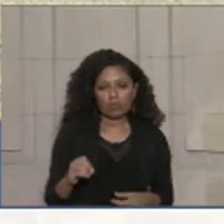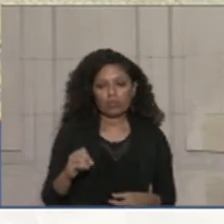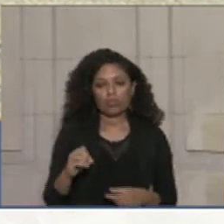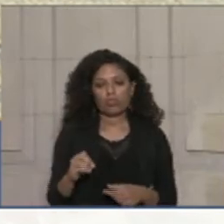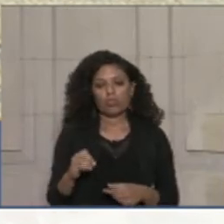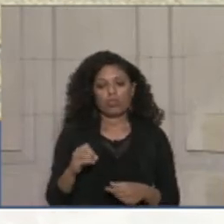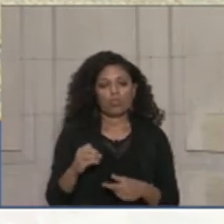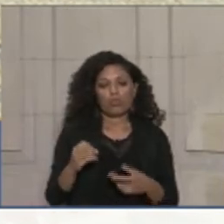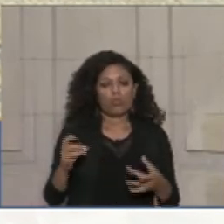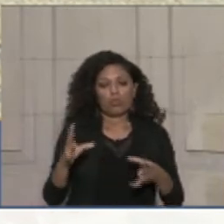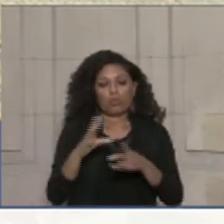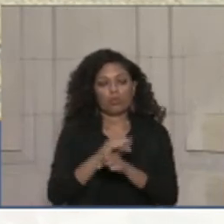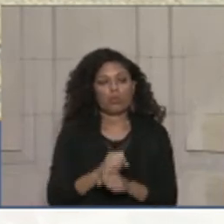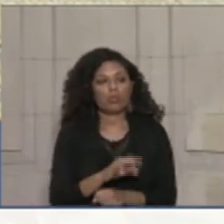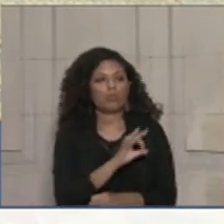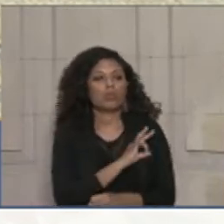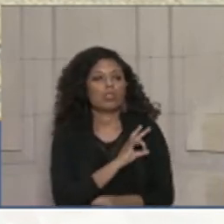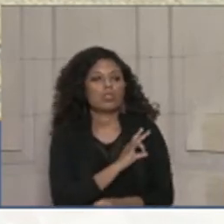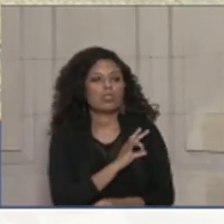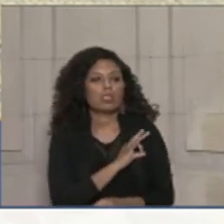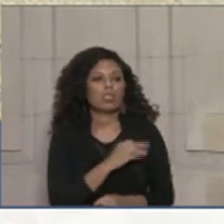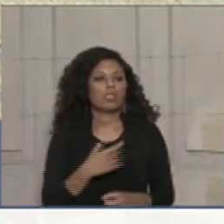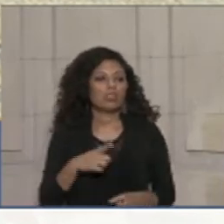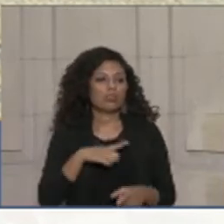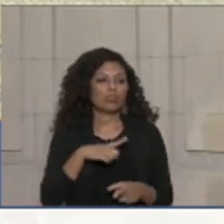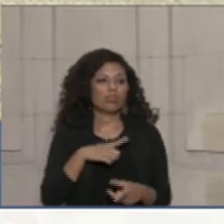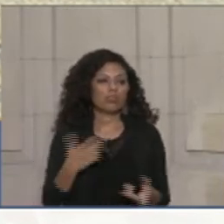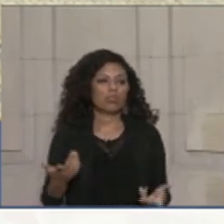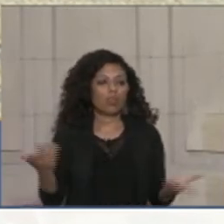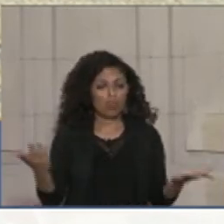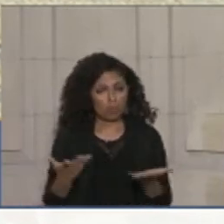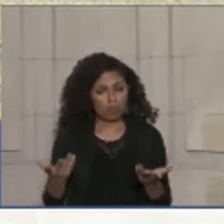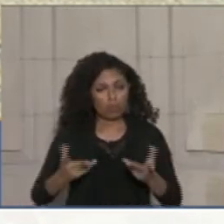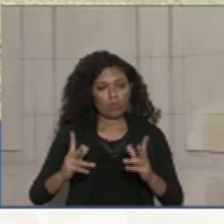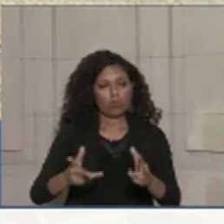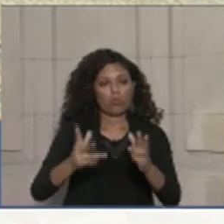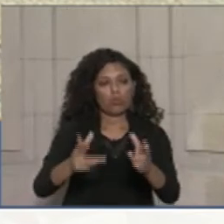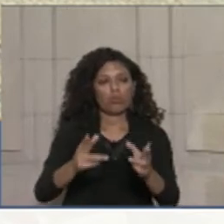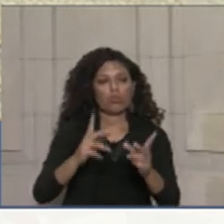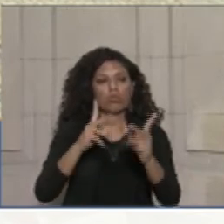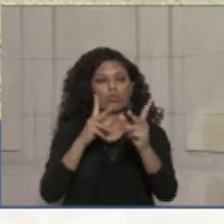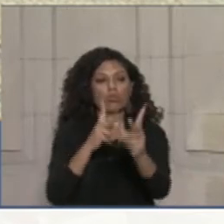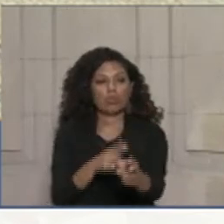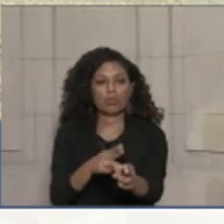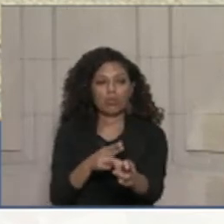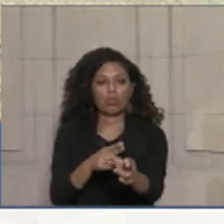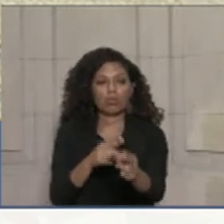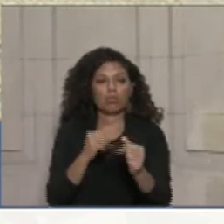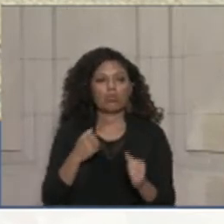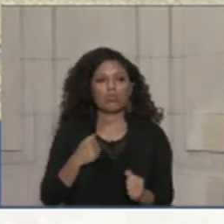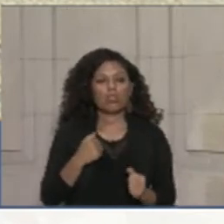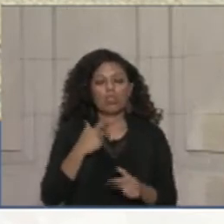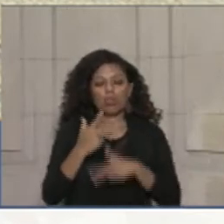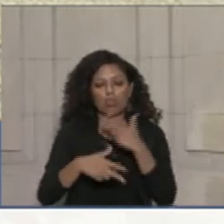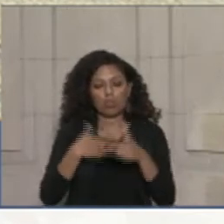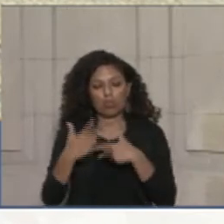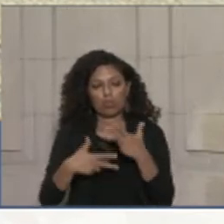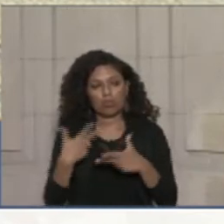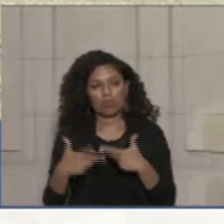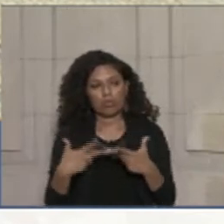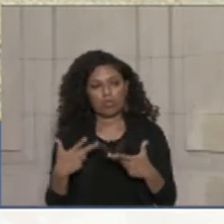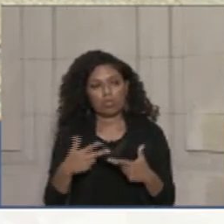tinha. E hoje, como deputado federal, continua tendo. Perfeito. Então, eu não estou entrando no